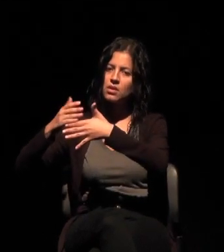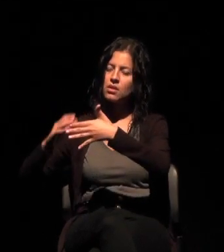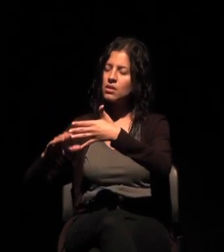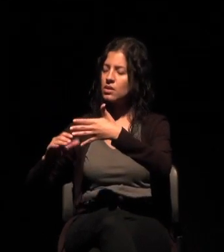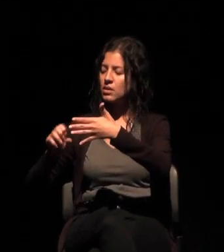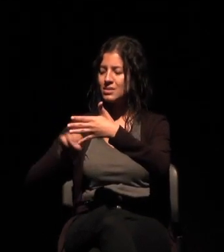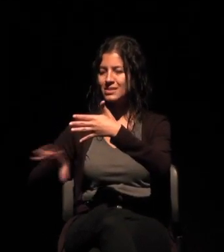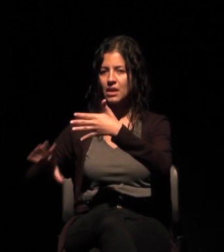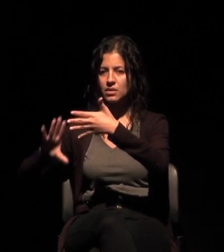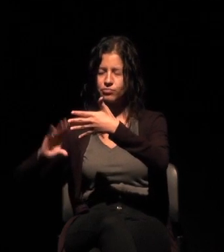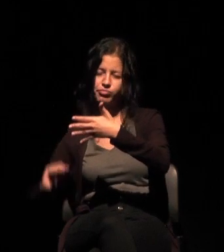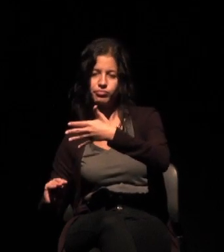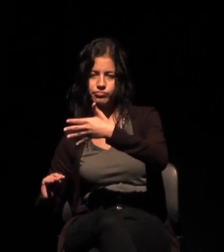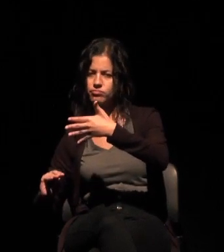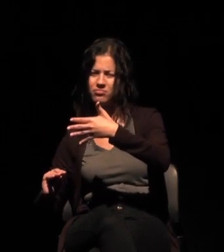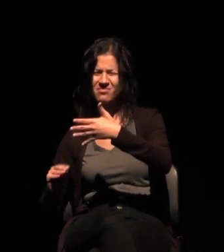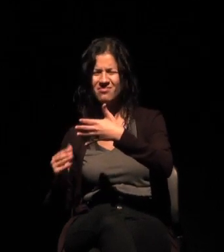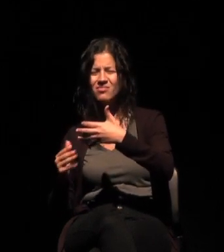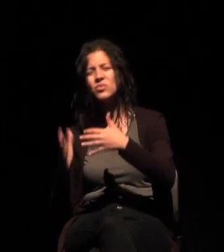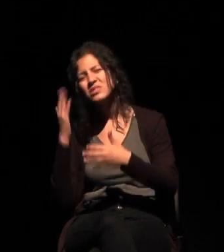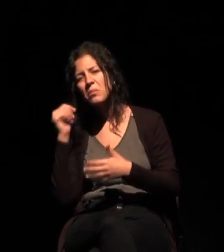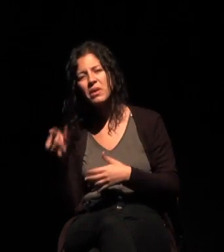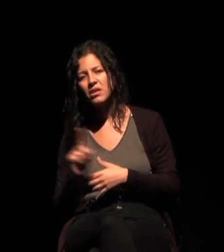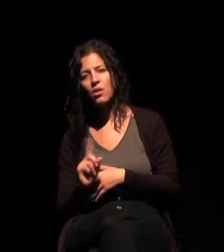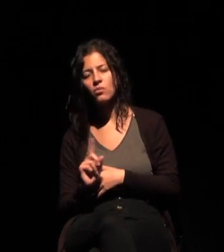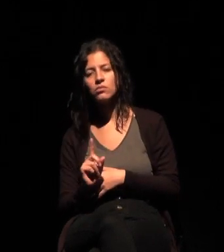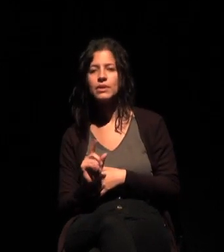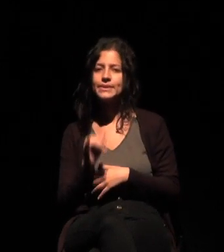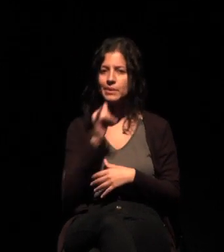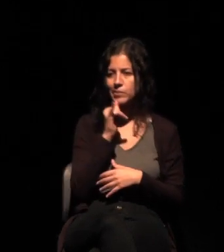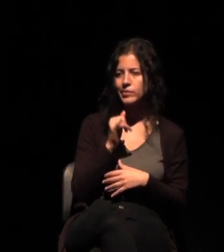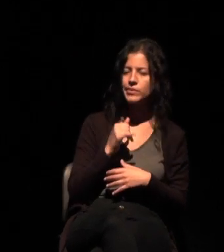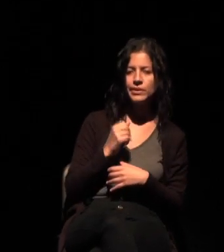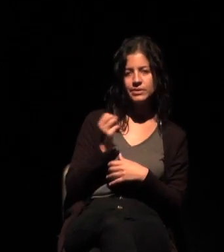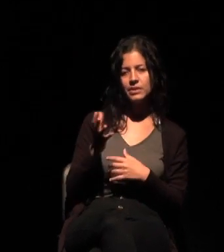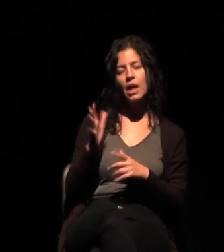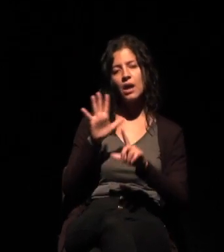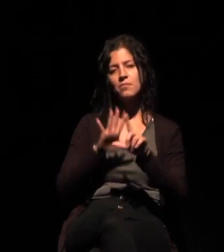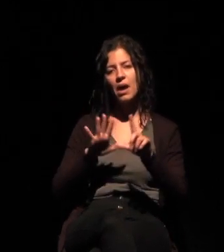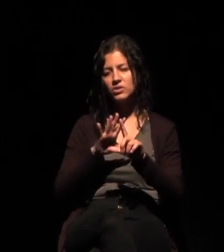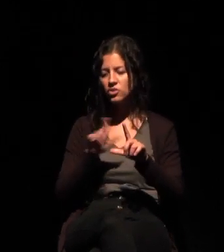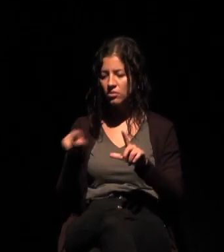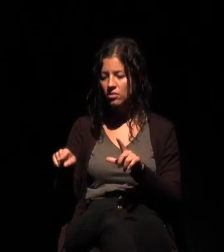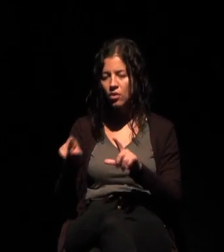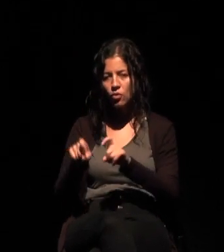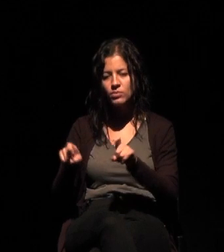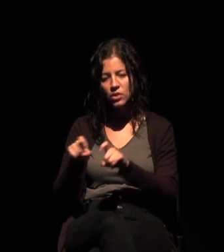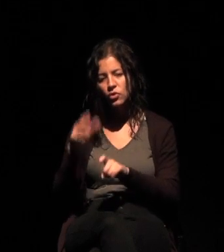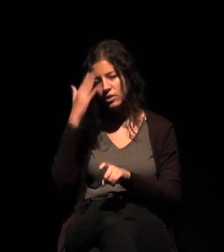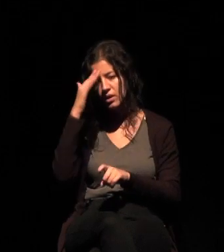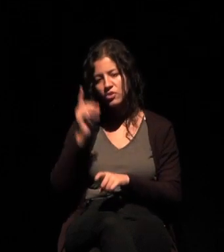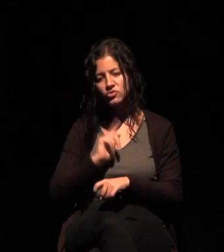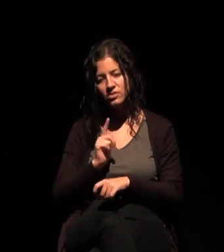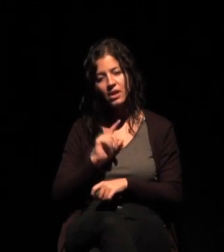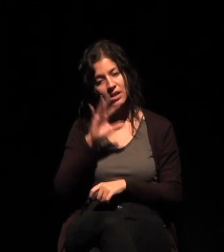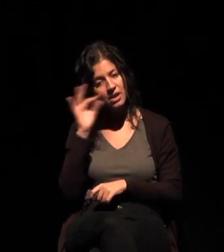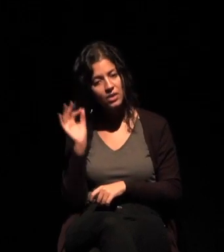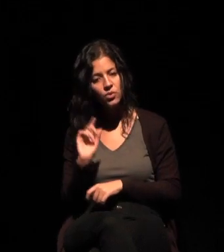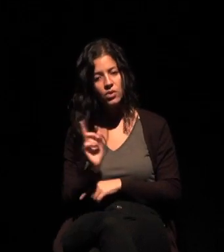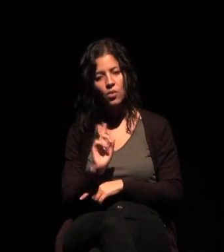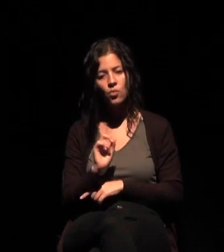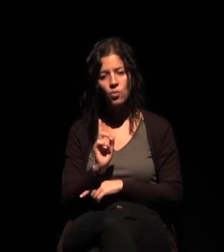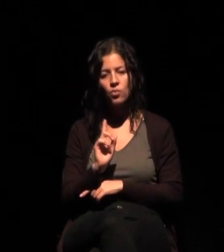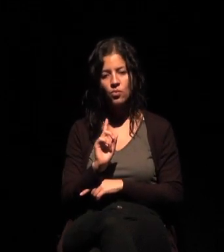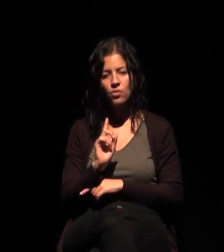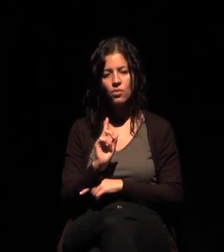você quer por exemplo dado uma imagem sequer saber se tem um gato ou não ali mas o que é que contam você pode usar uma técnica uma rede neural